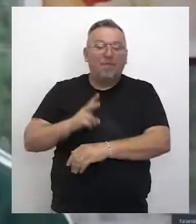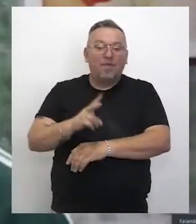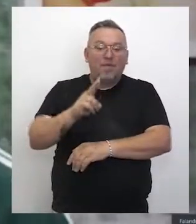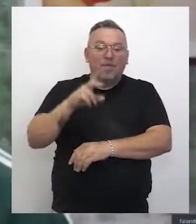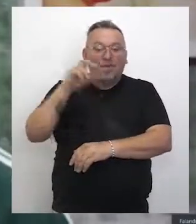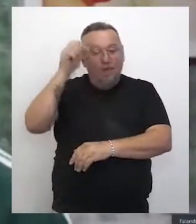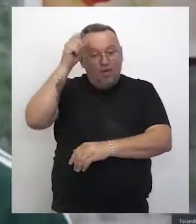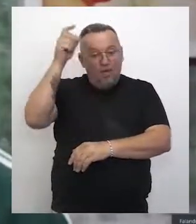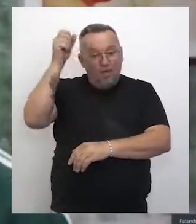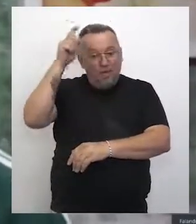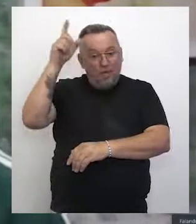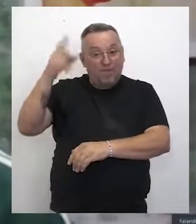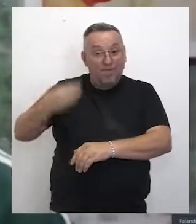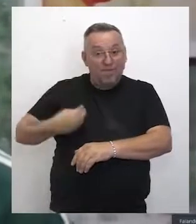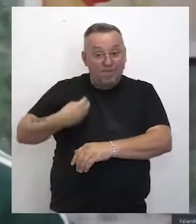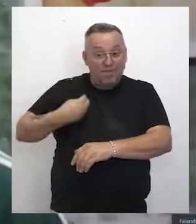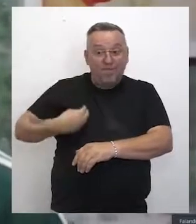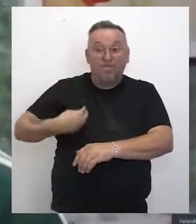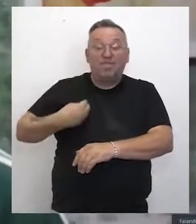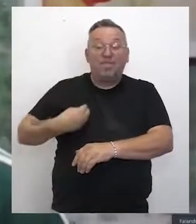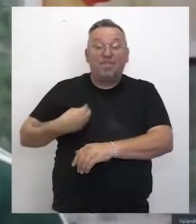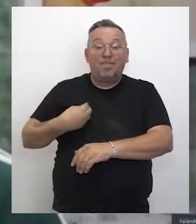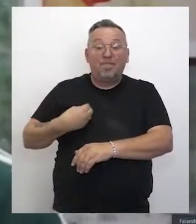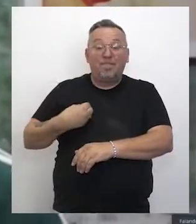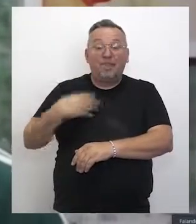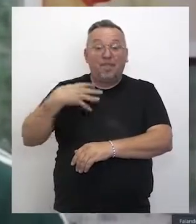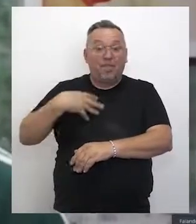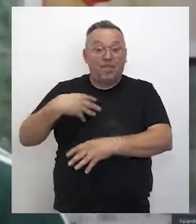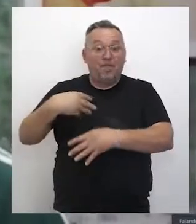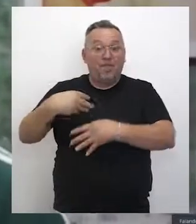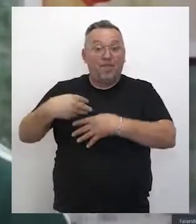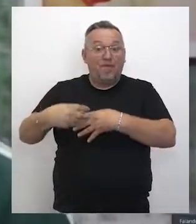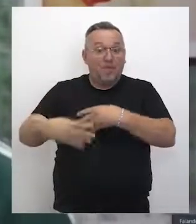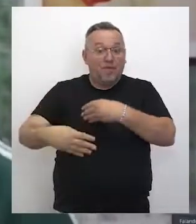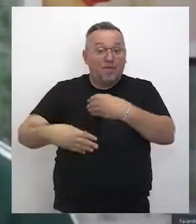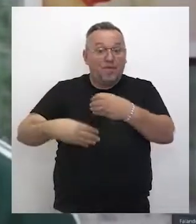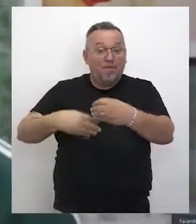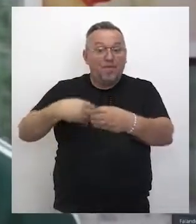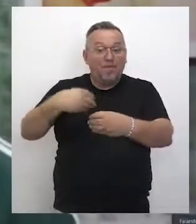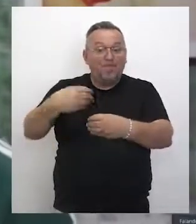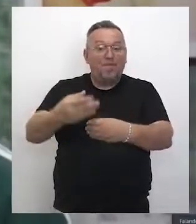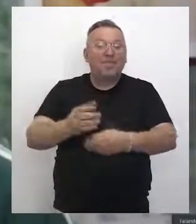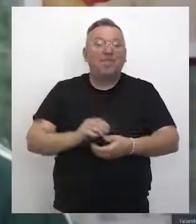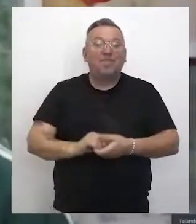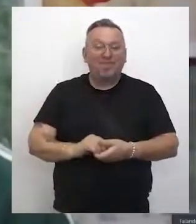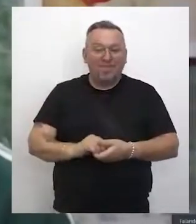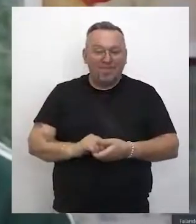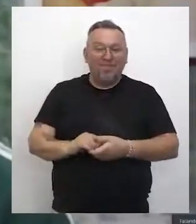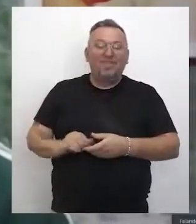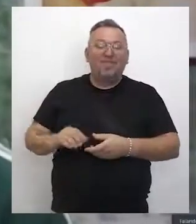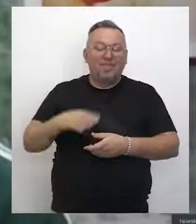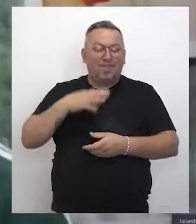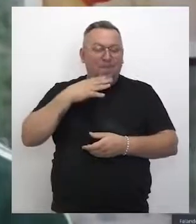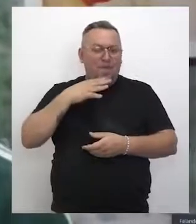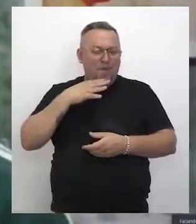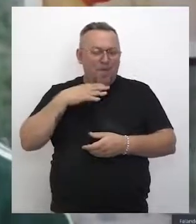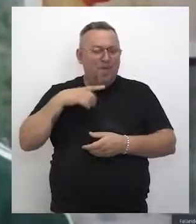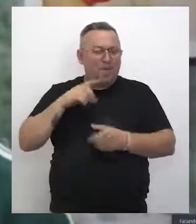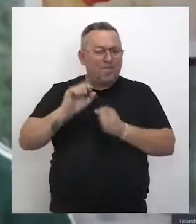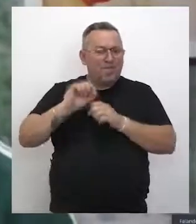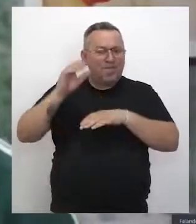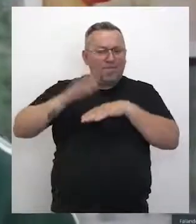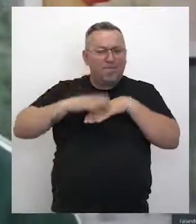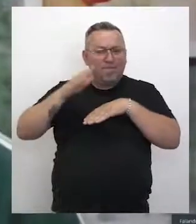a cultura viva, passando de geração em geração. Os conhecimentos que eles